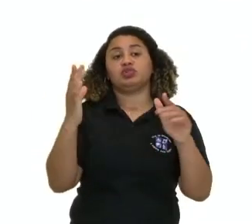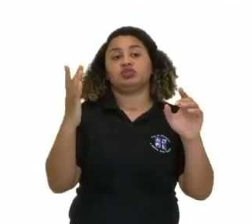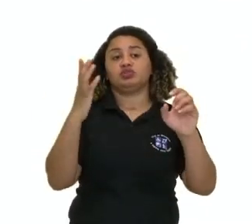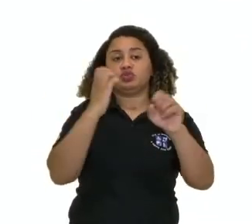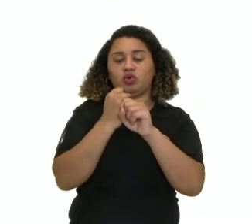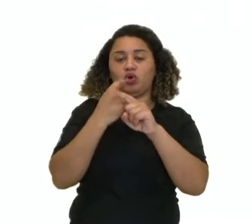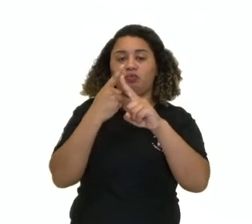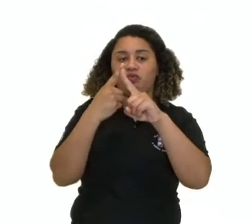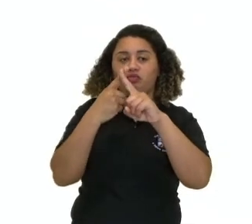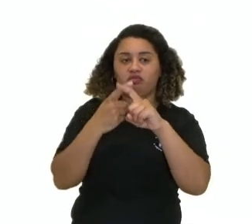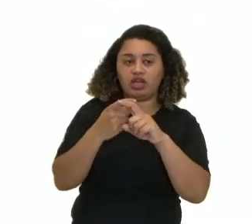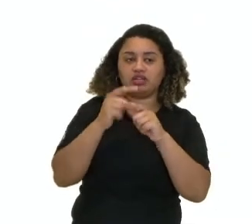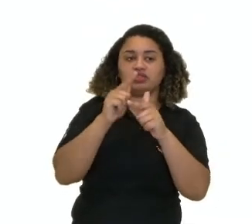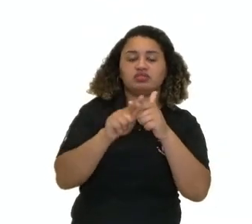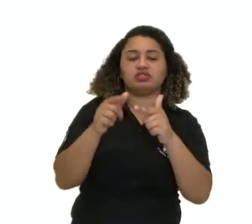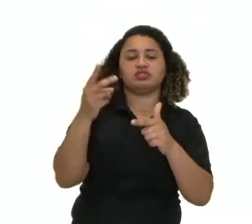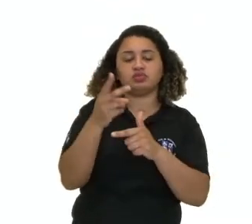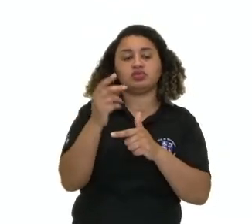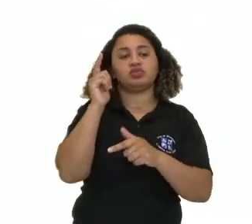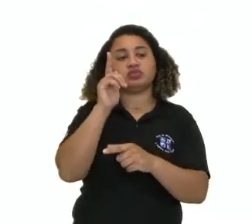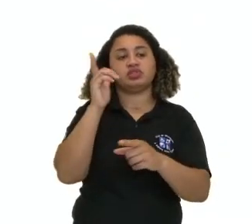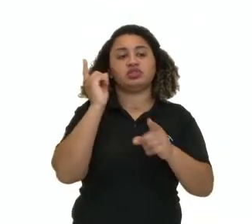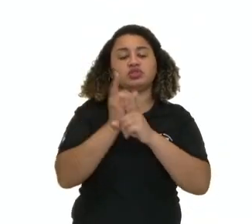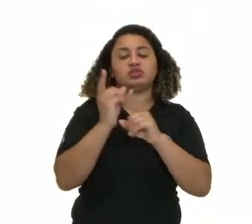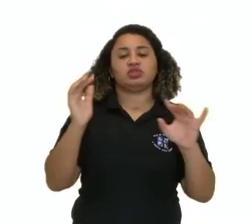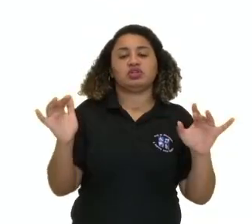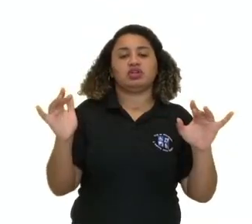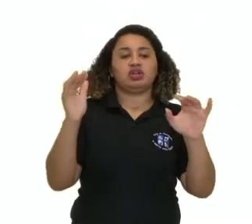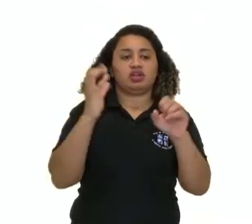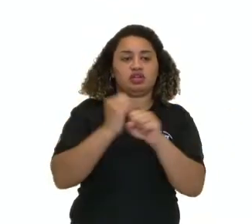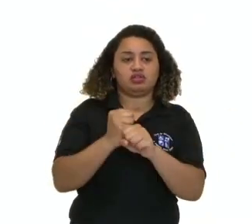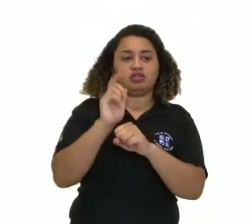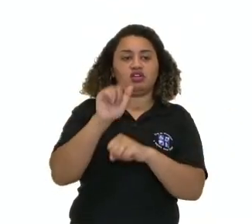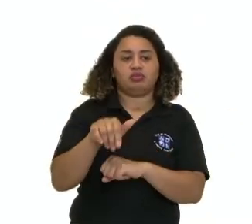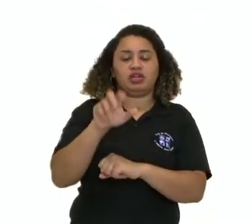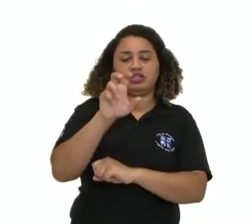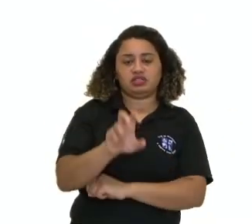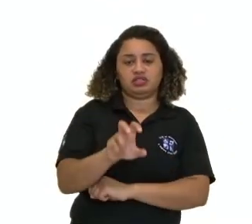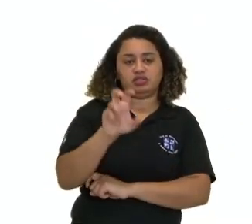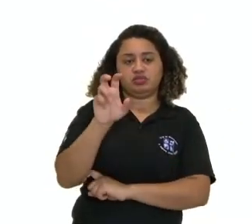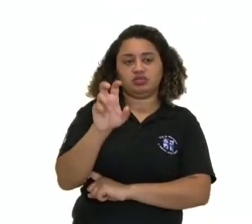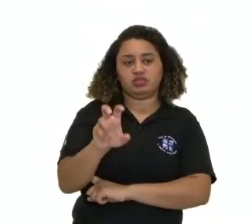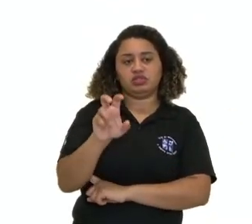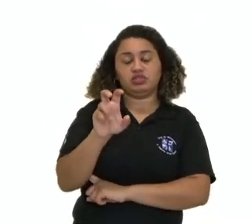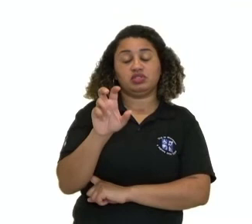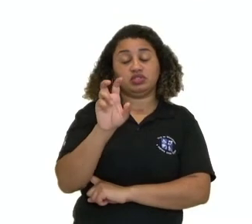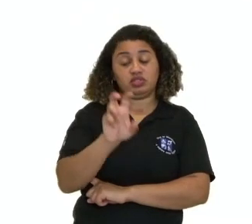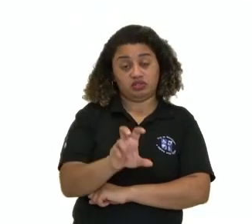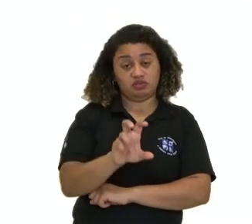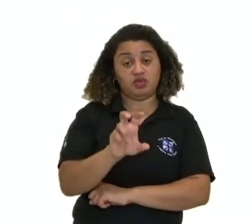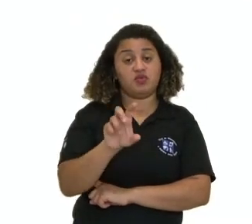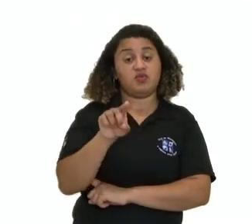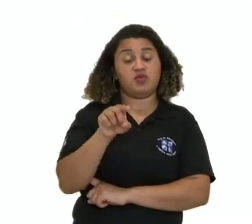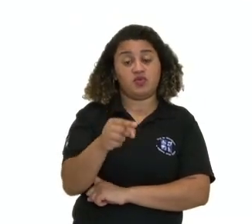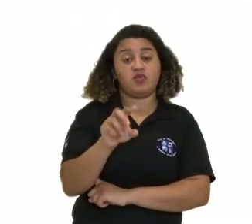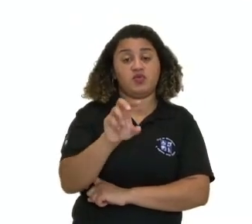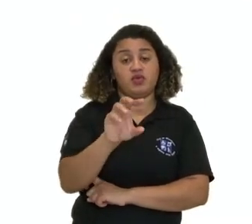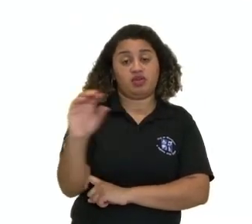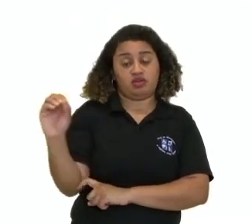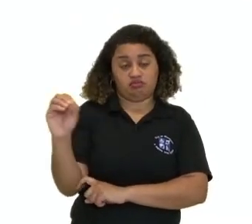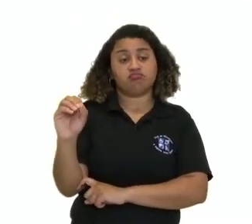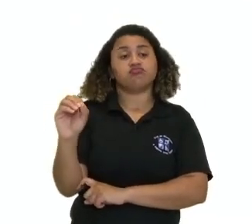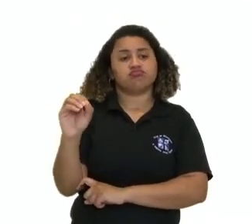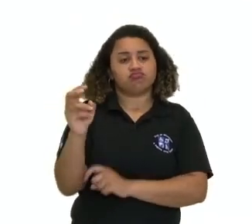1.300, multiplicado pelo número de termos. Feito a adição, na sequência, multiplicado por 5 e